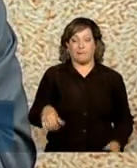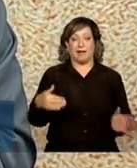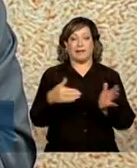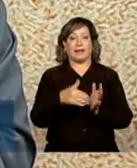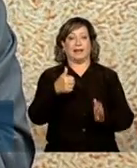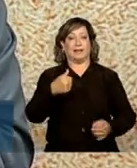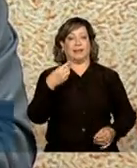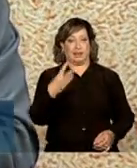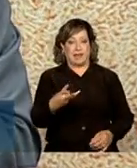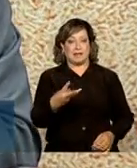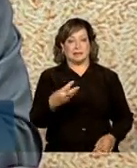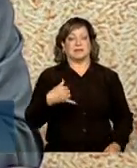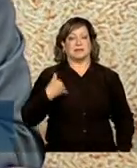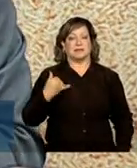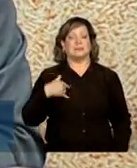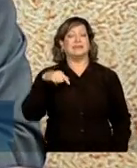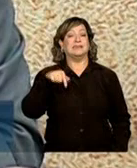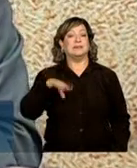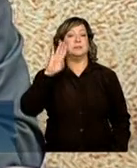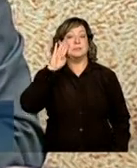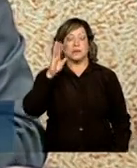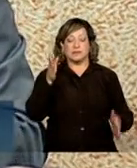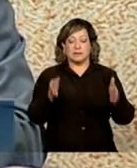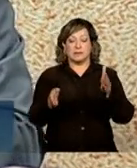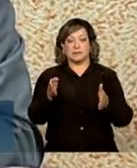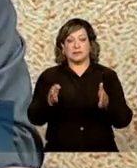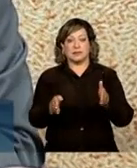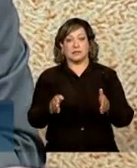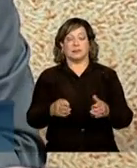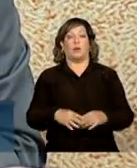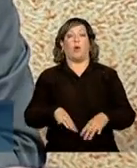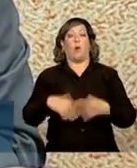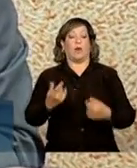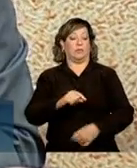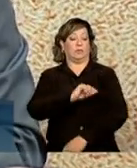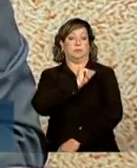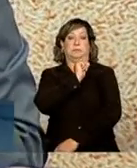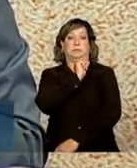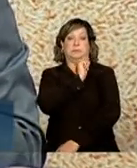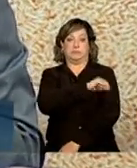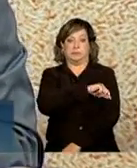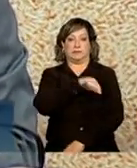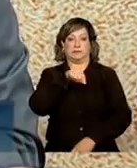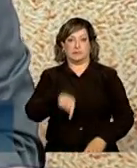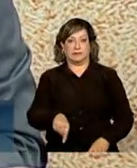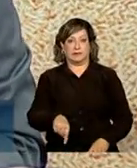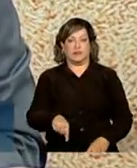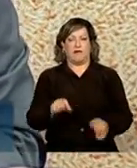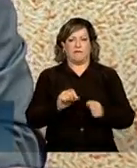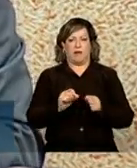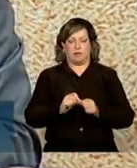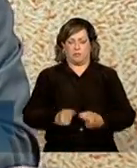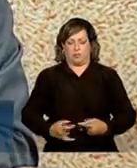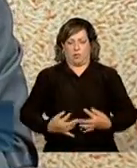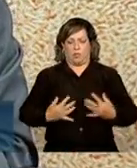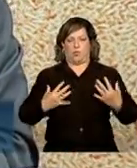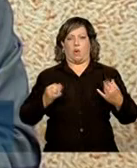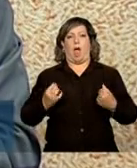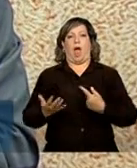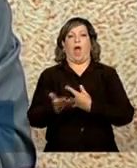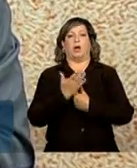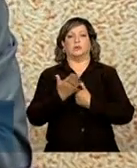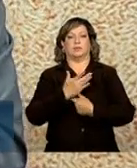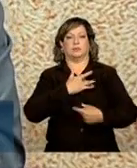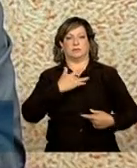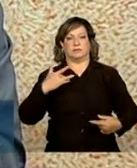a 13 anos é a faixa etária onde ao se dar a vacina a produção dos anticorpos que vai proteger